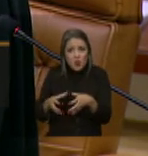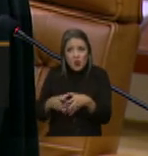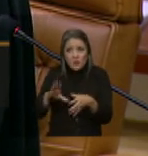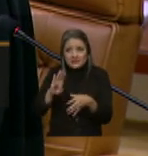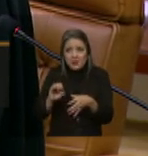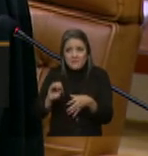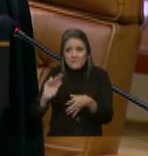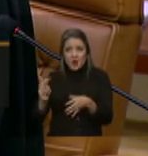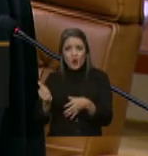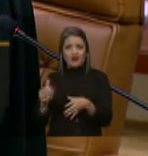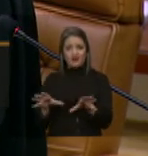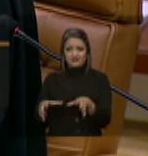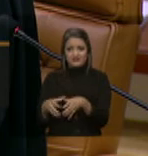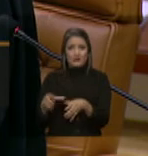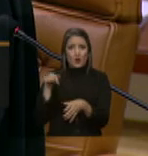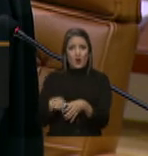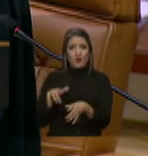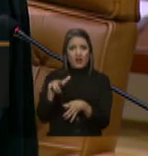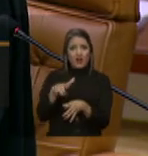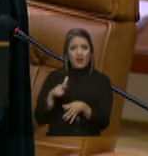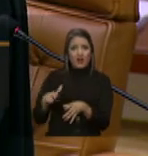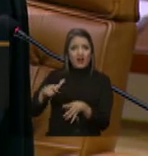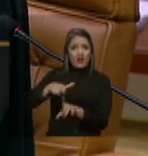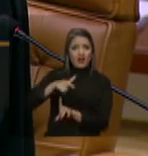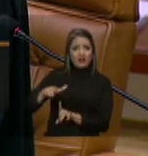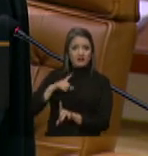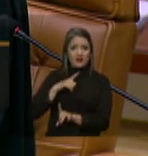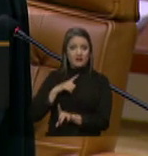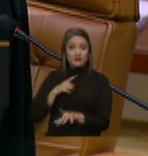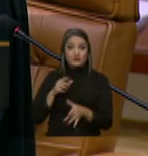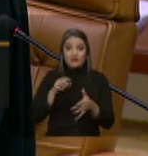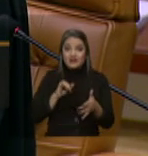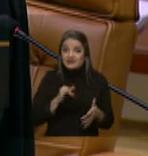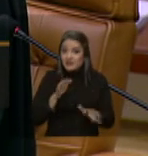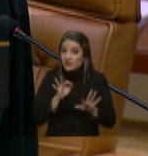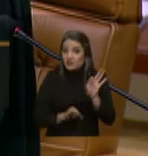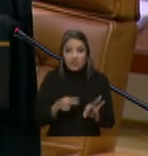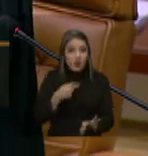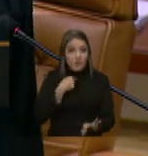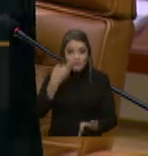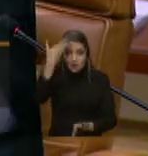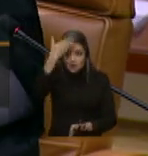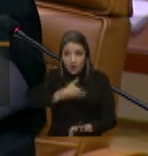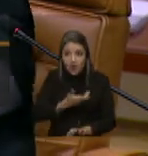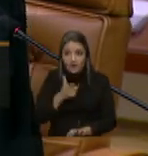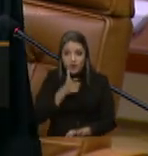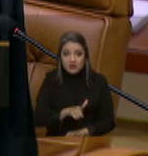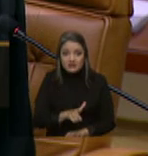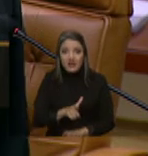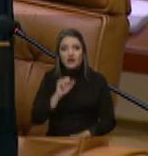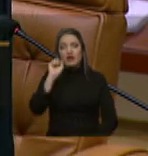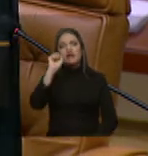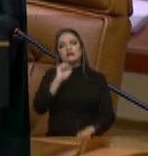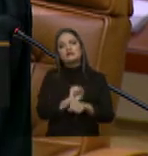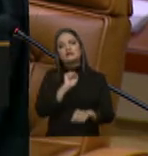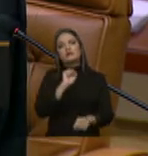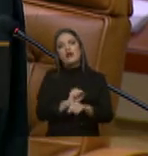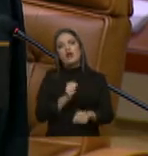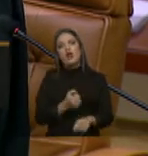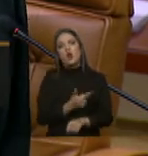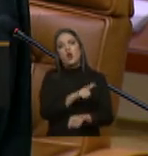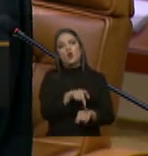não for possível a justiça ter acesso a essas provas se for esperar a carta rogatória